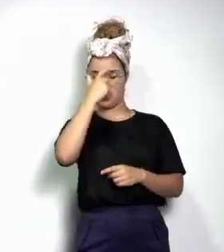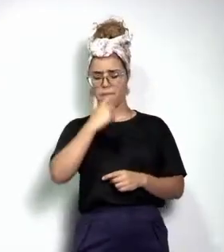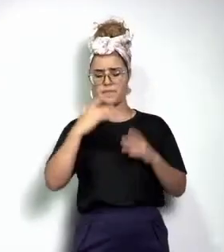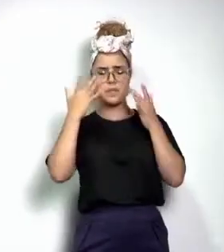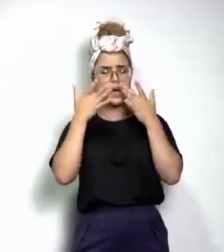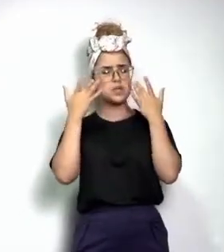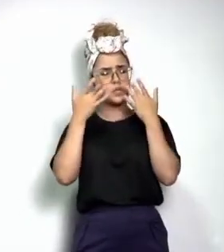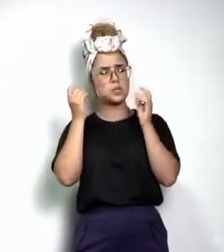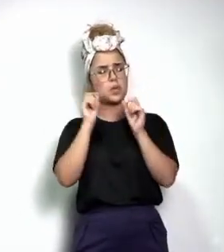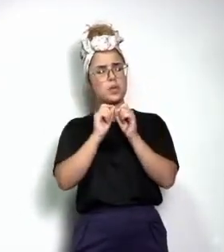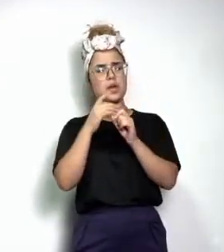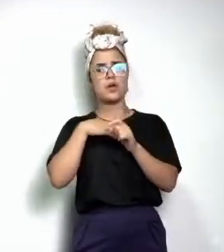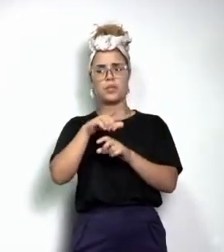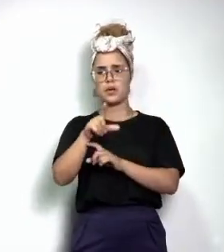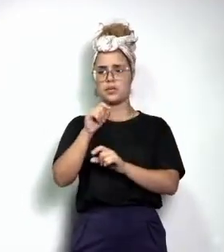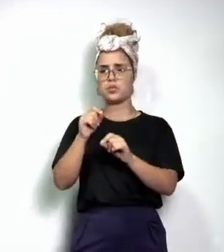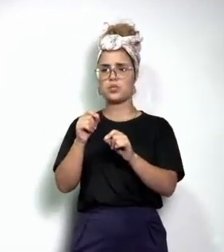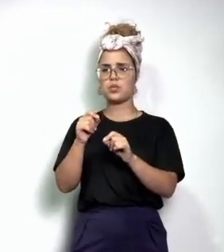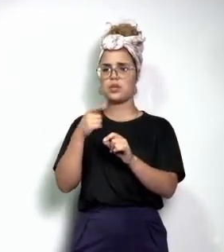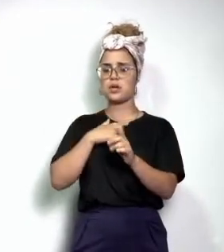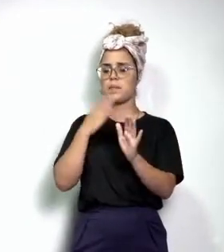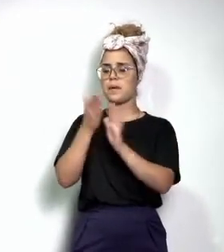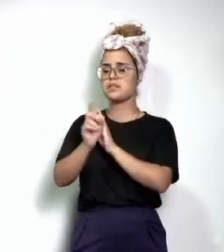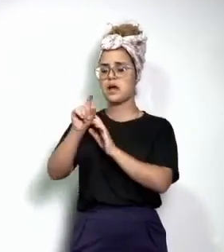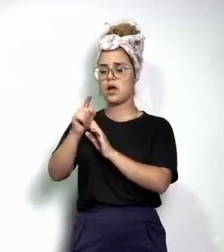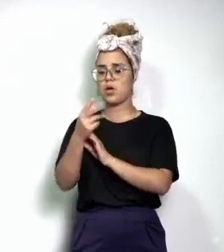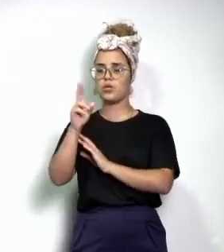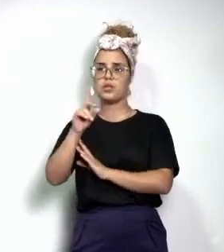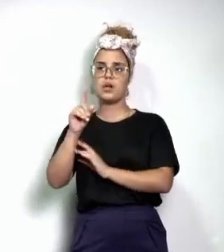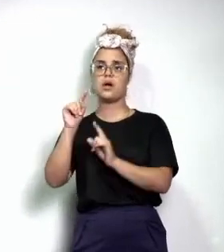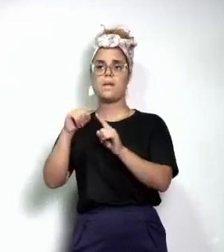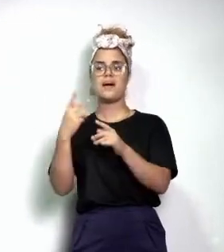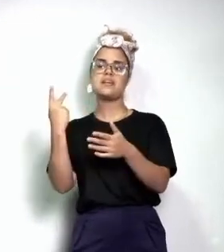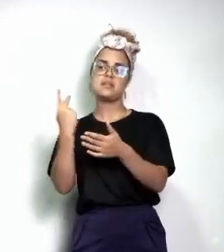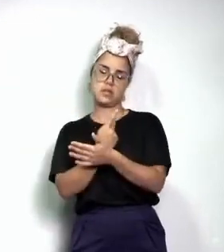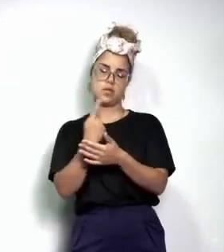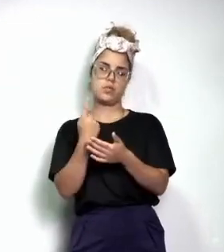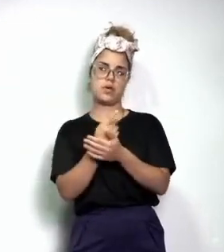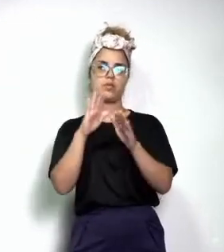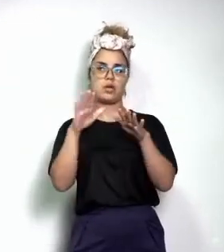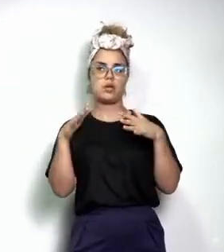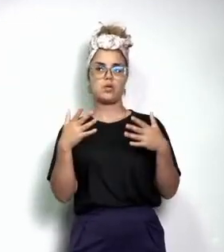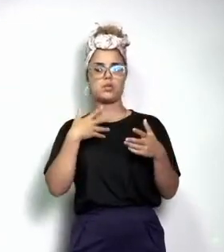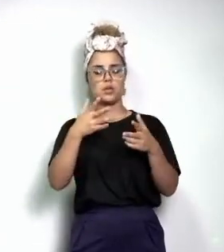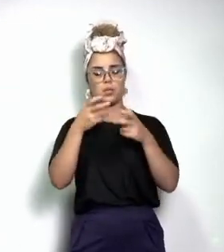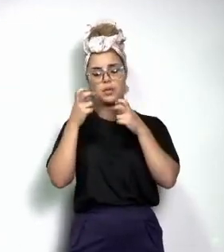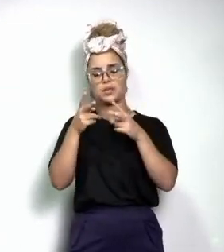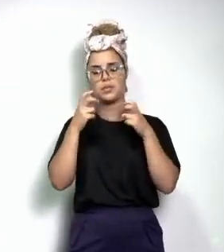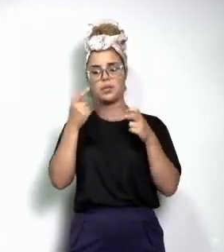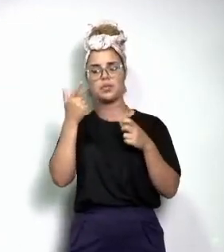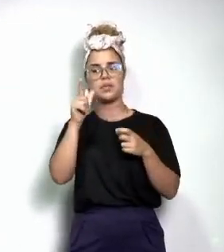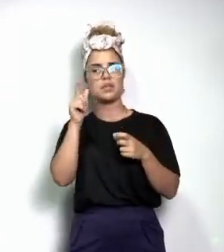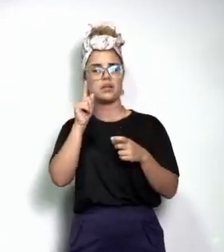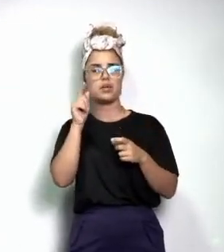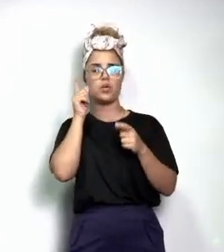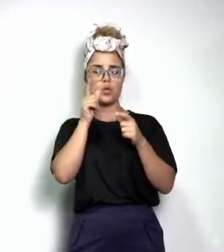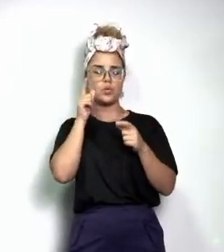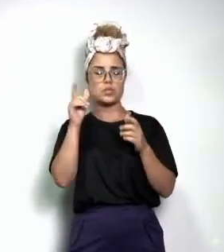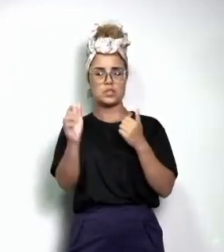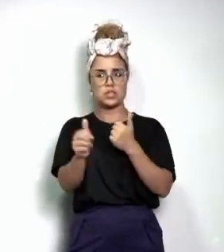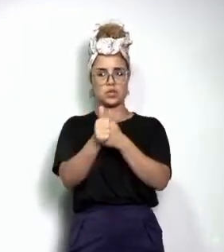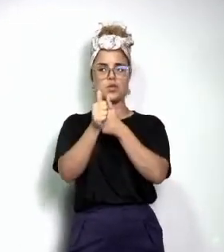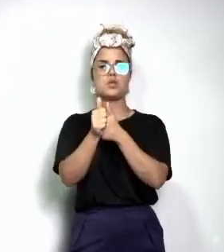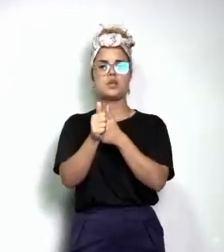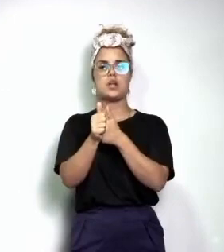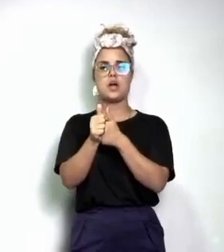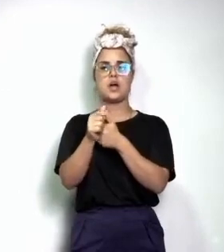gente escolhe deixar passar ou não, mas é um erro. É quando a gente percebe que não conseguiu alcançar mesmo